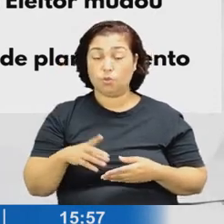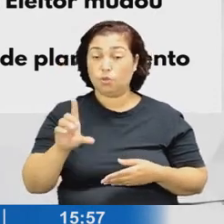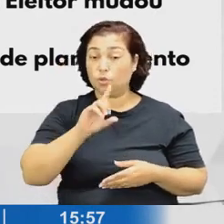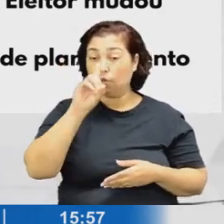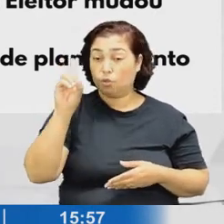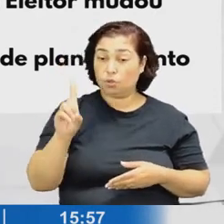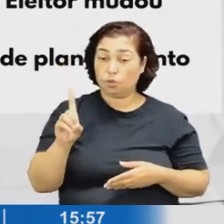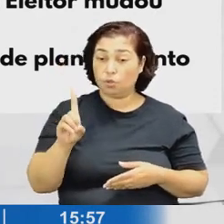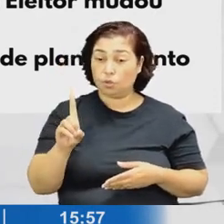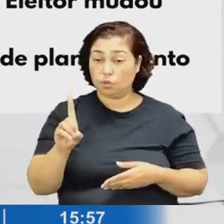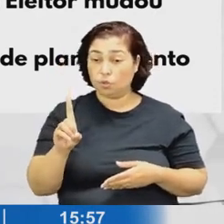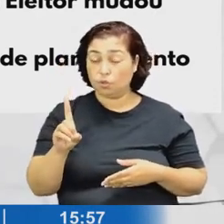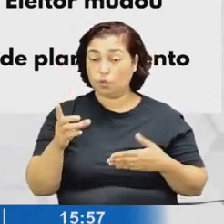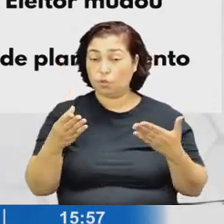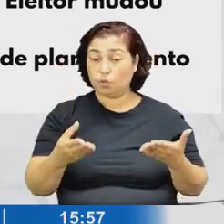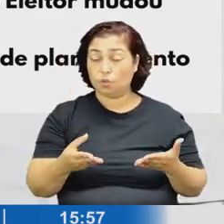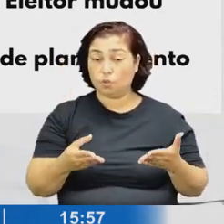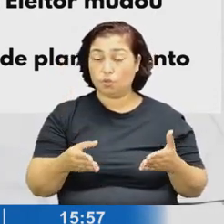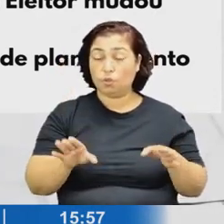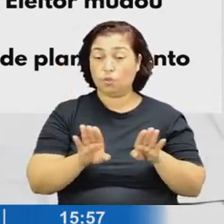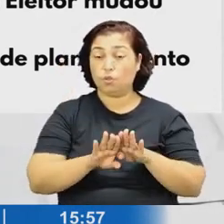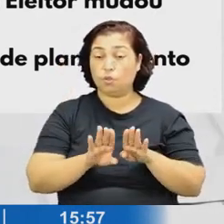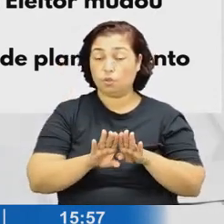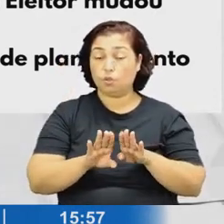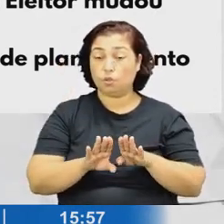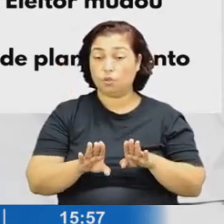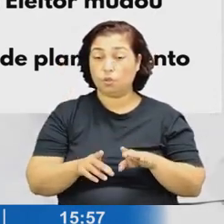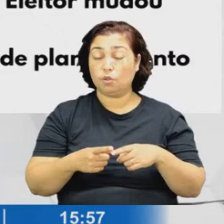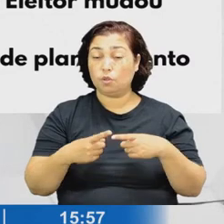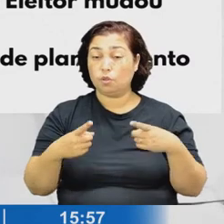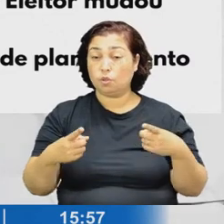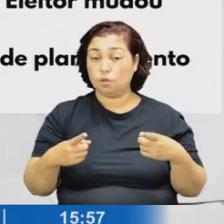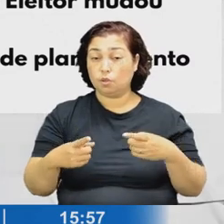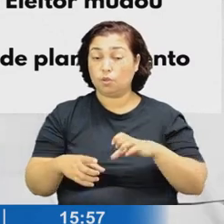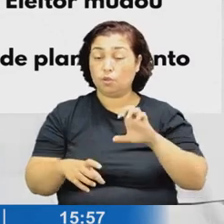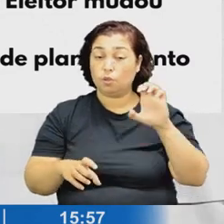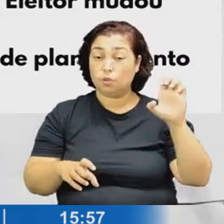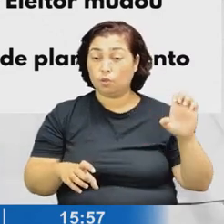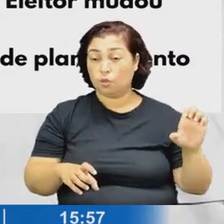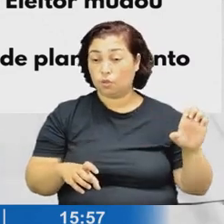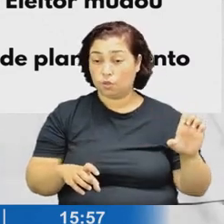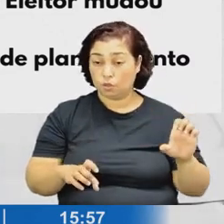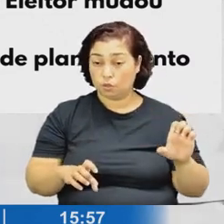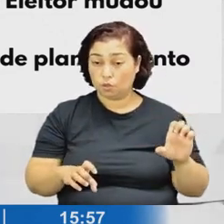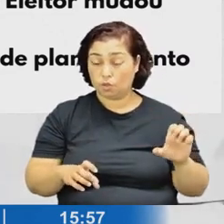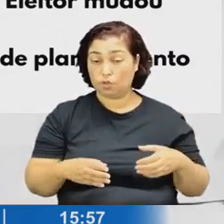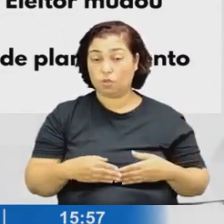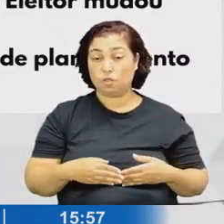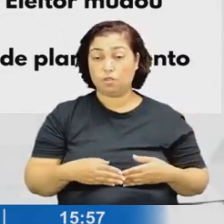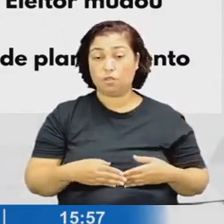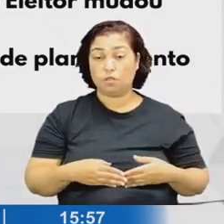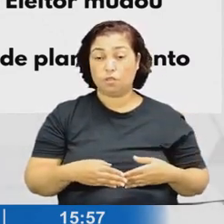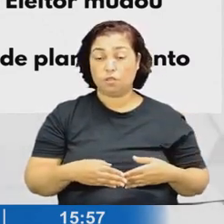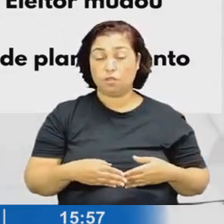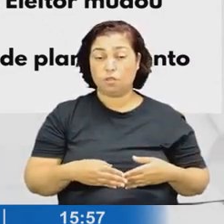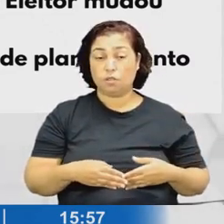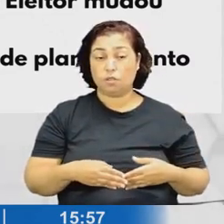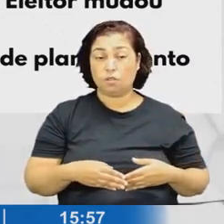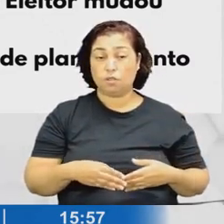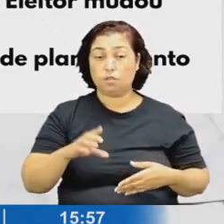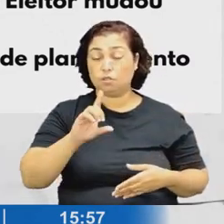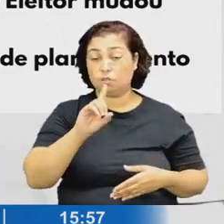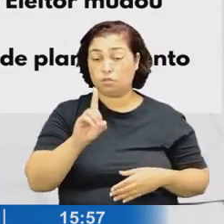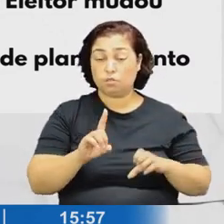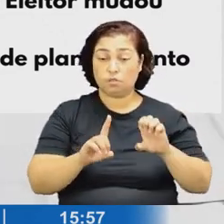mas ao mesmo tempo defendem coisas às vezes que está mais para o espectro da esquerda e vice-versa pessoas à esquerda hoje que às vezes